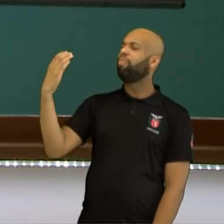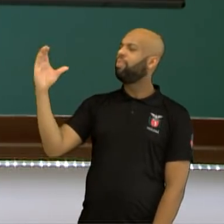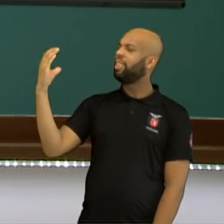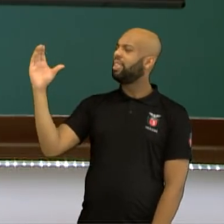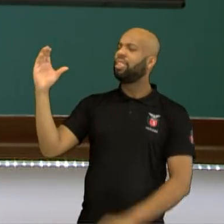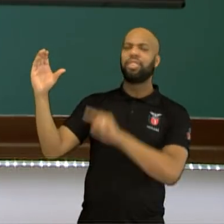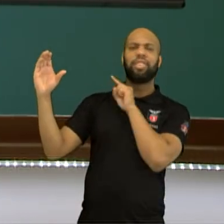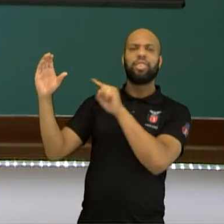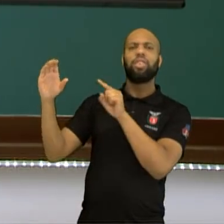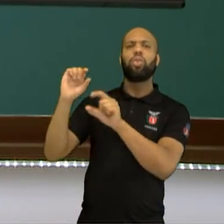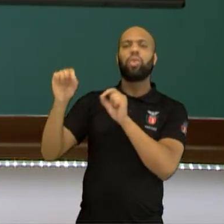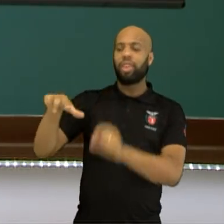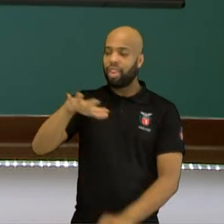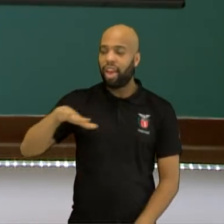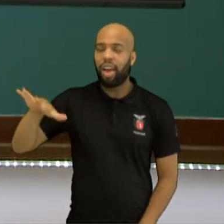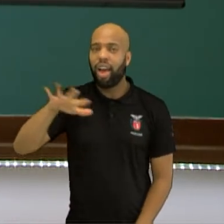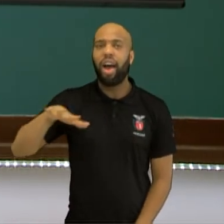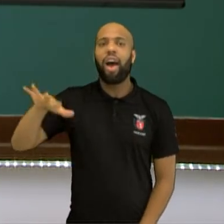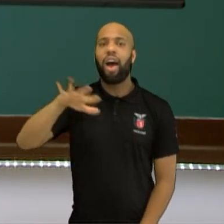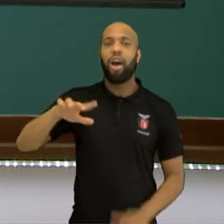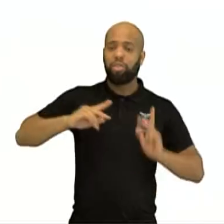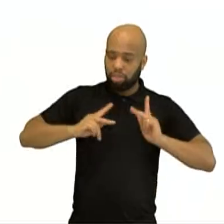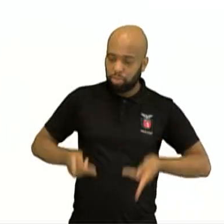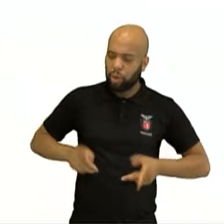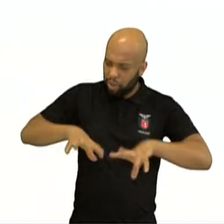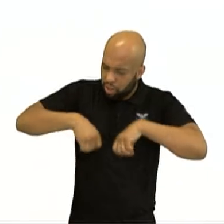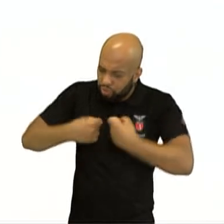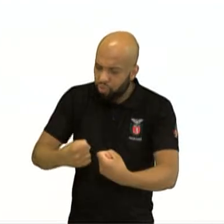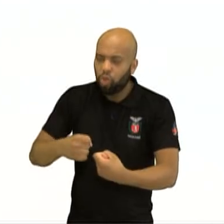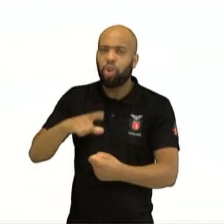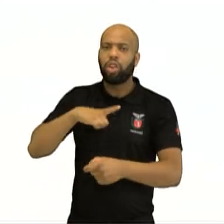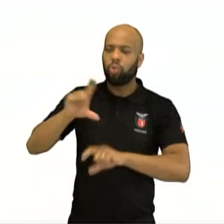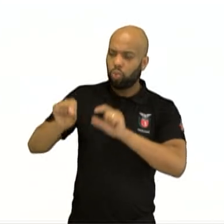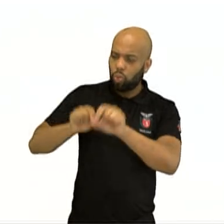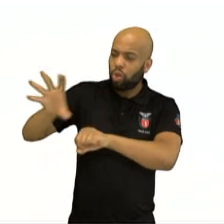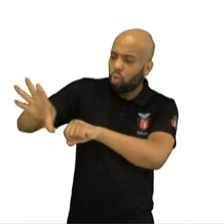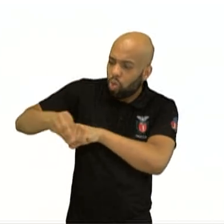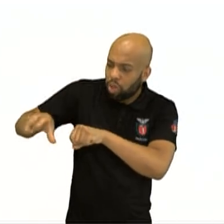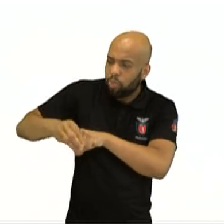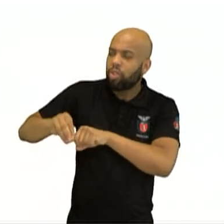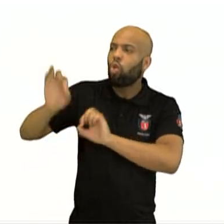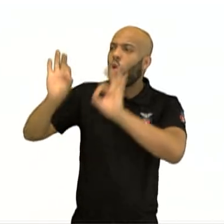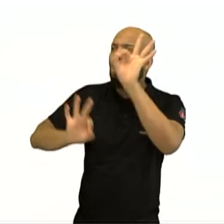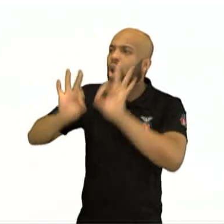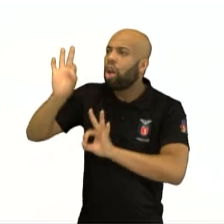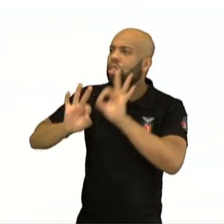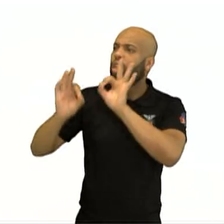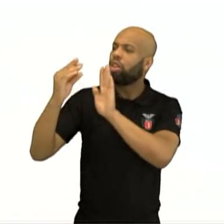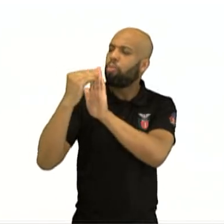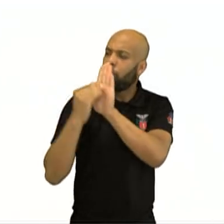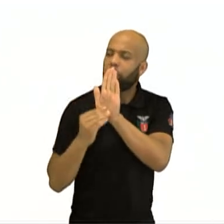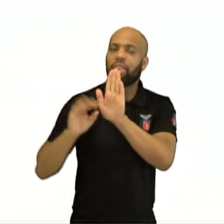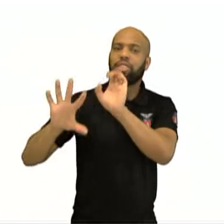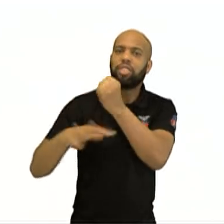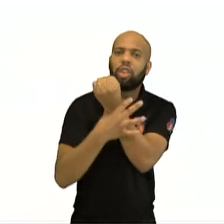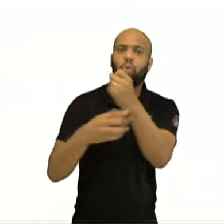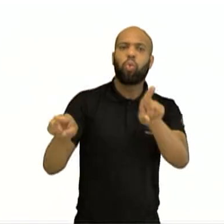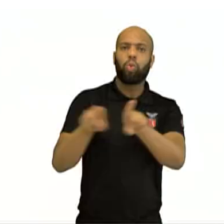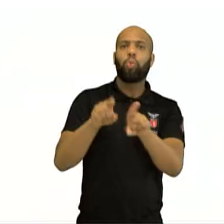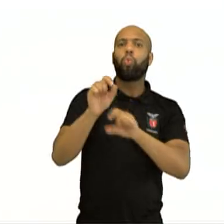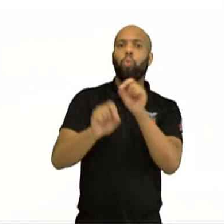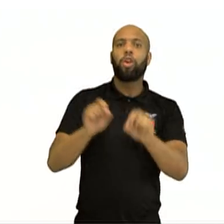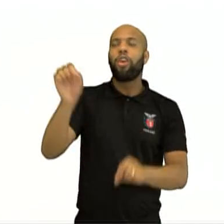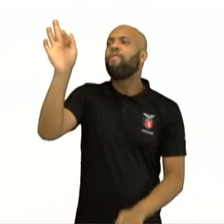ciência é o campo da atividade humana que se dedica ao conhecimento sistemático e seguro dos